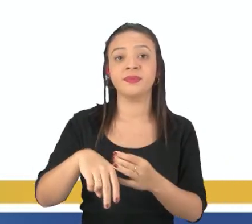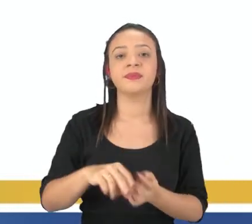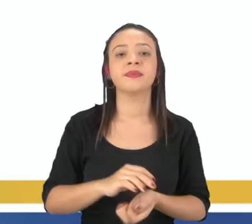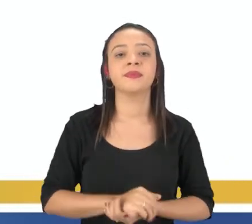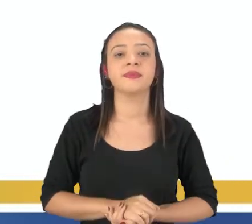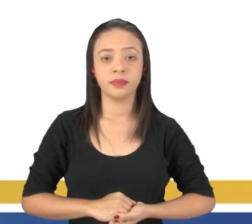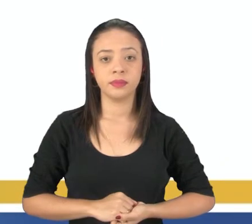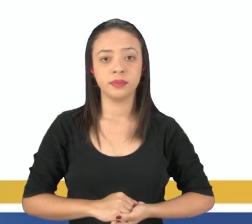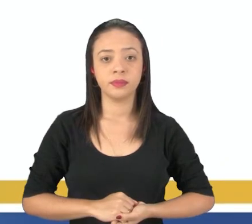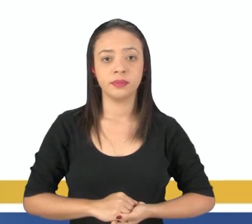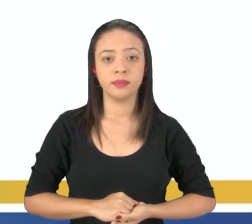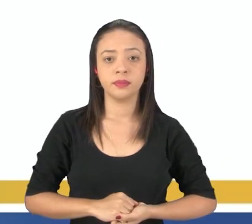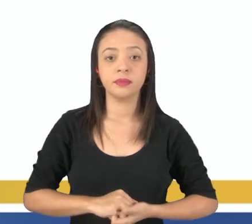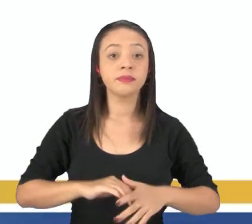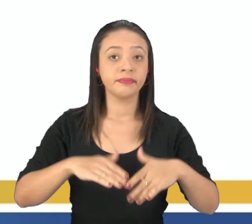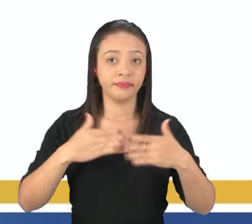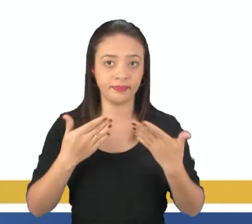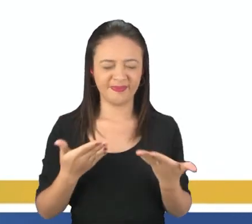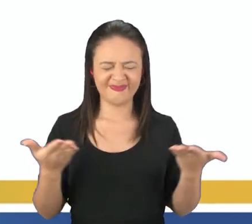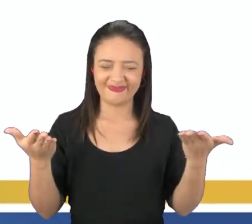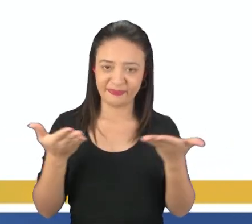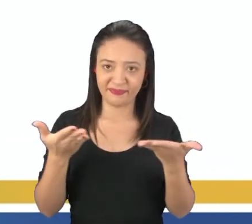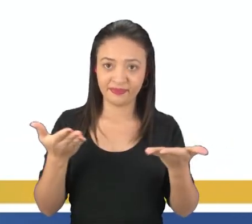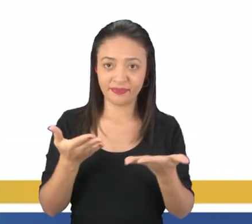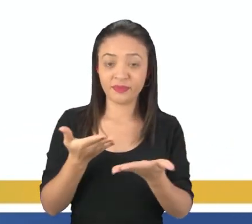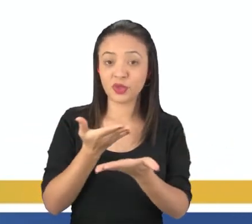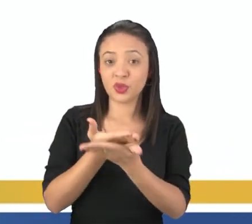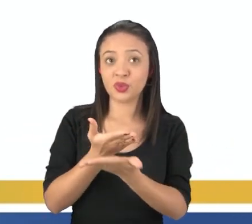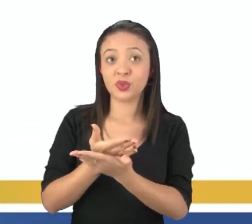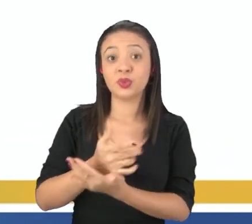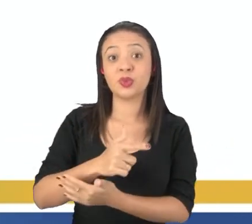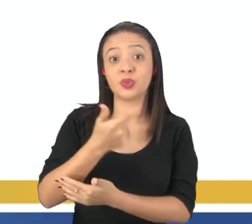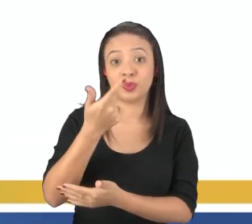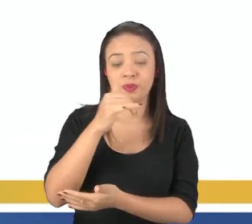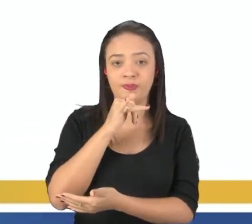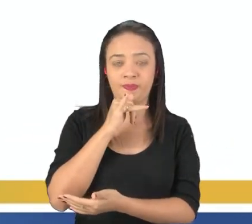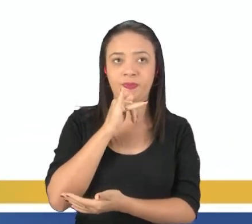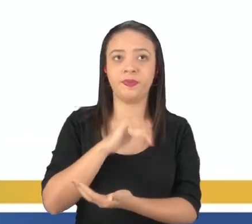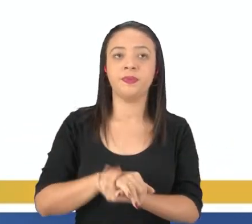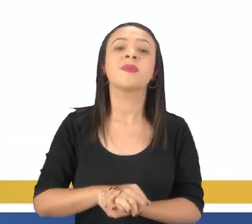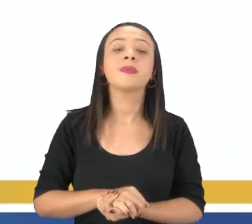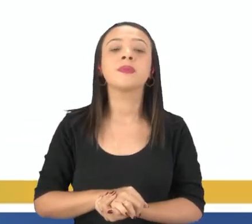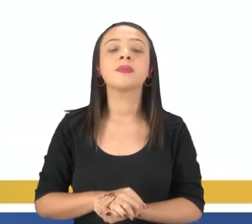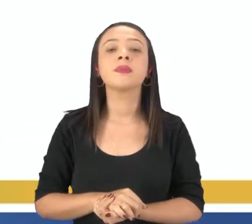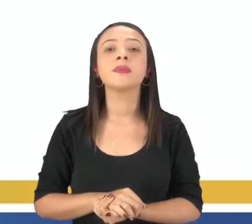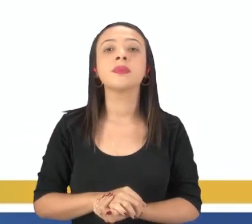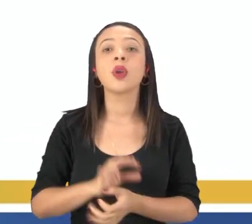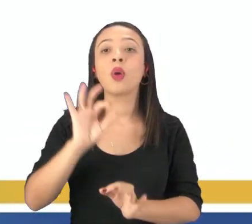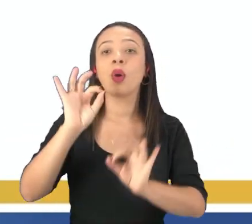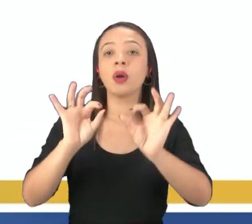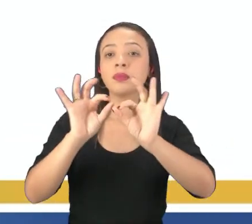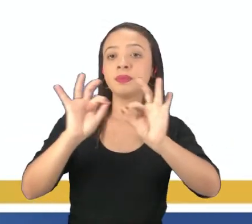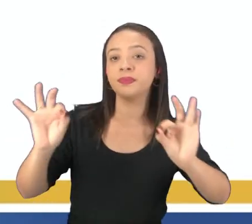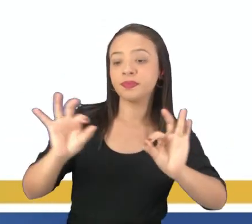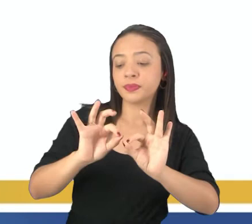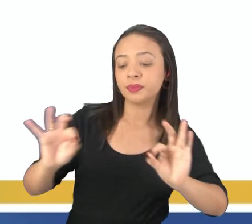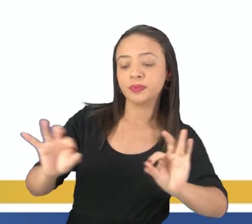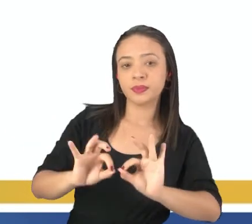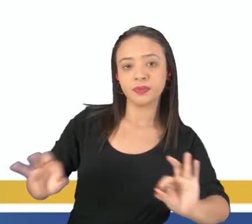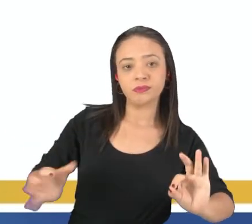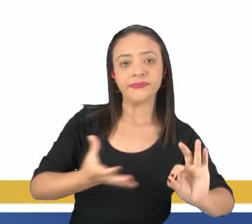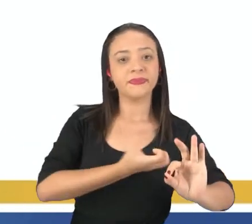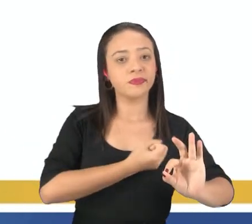centésimo e vamos analisar mais essa situação complete as retas numéricas